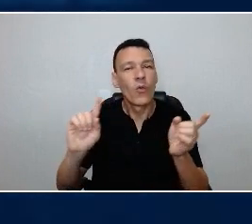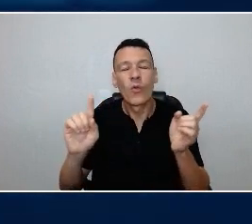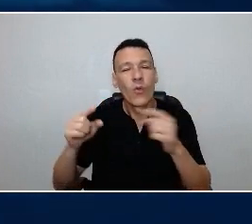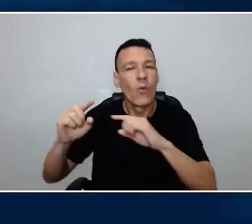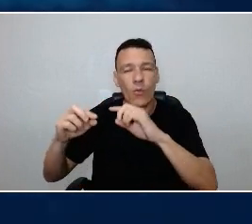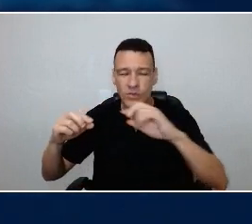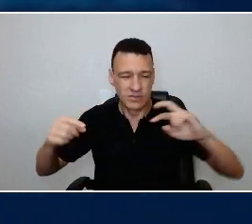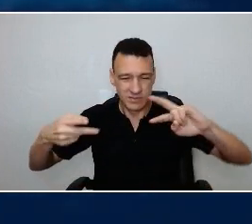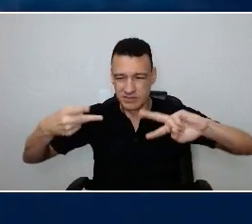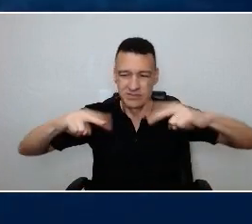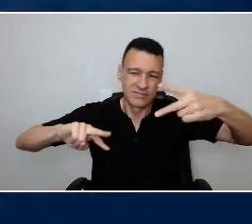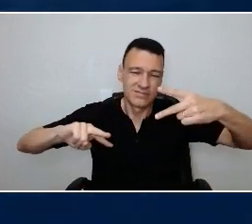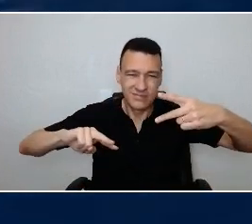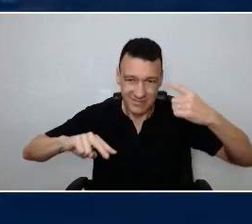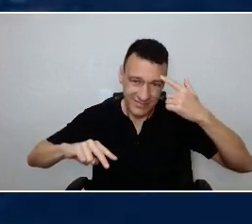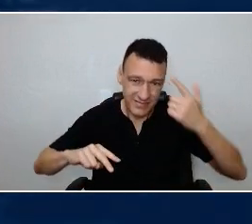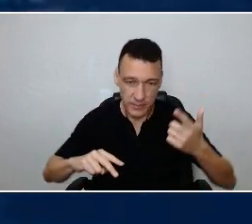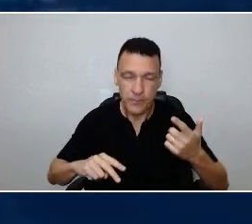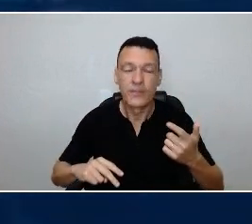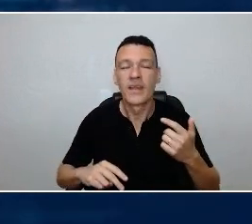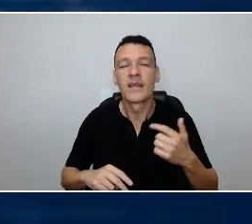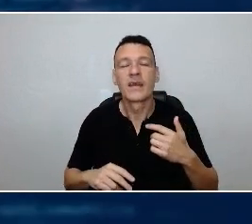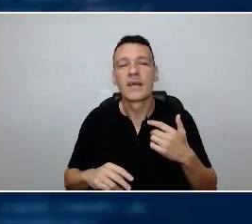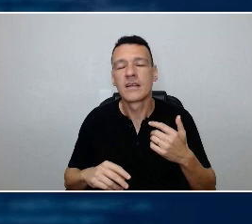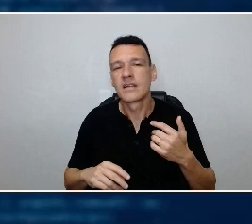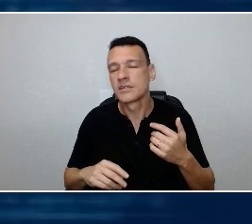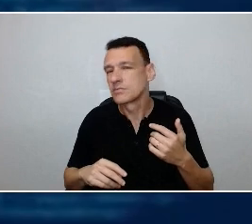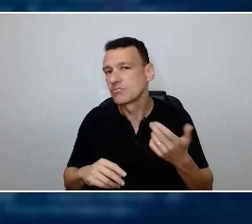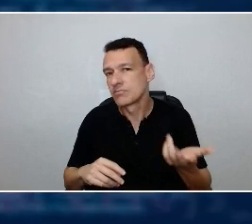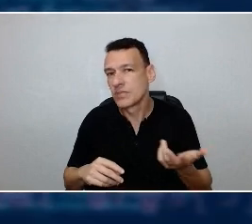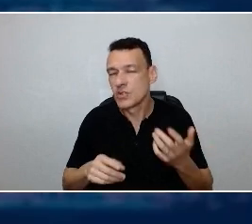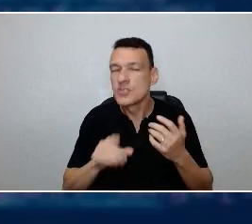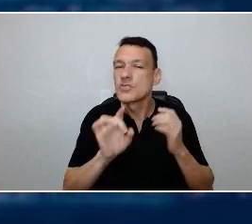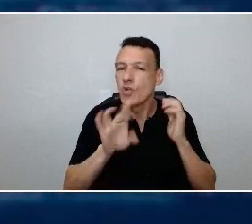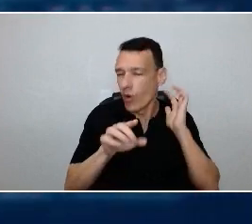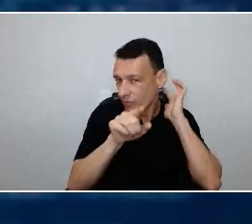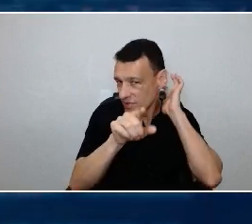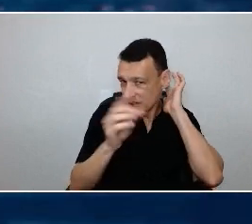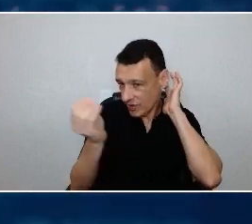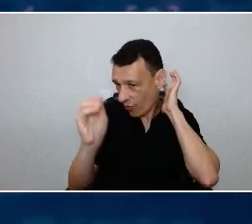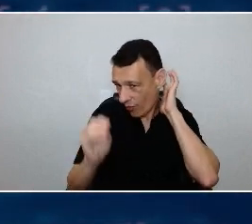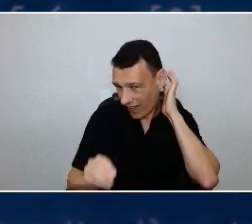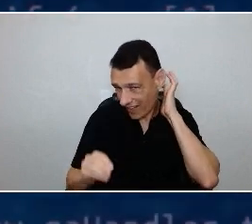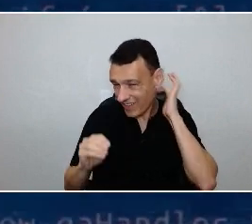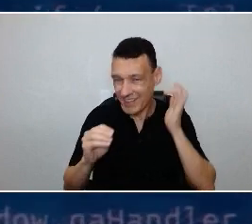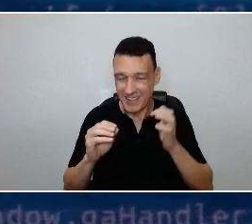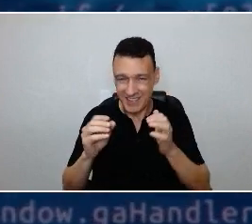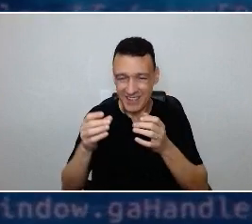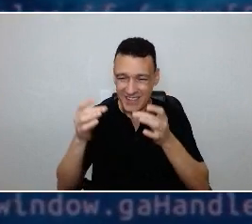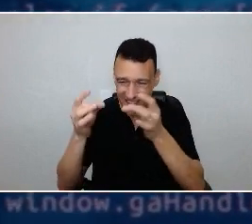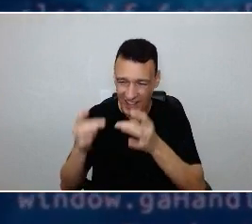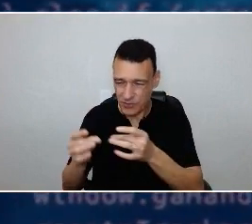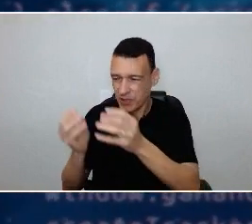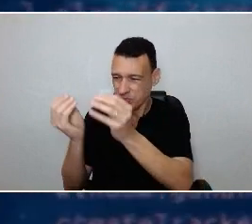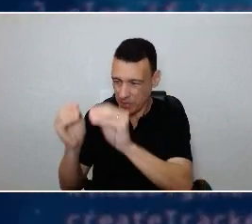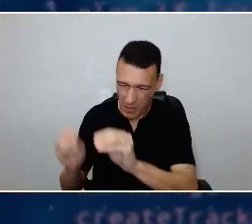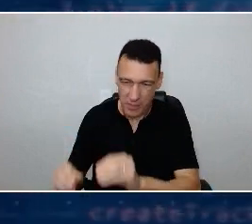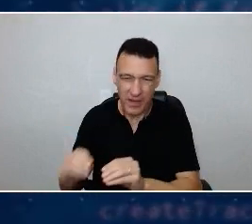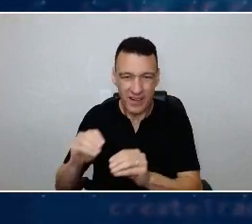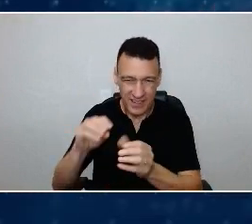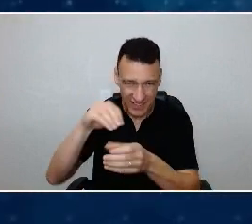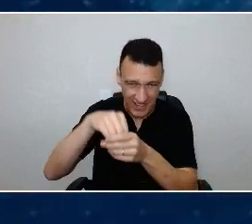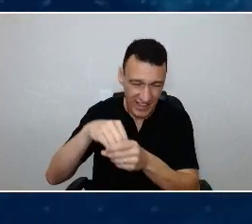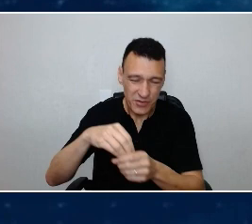uma classe de dados no seu na sua aplicação mvc e sair fazendo migration e e rodando e